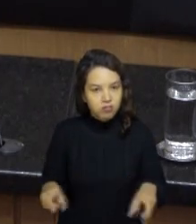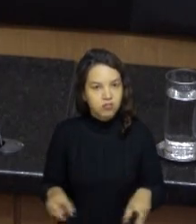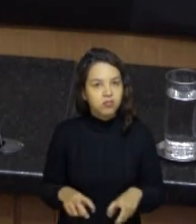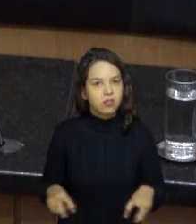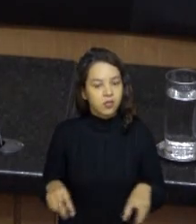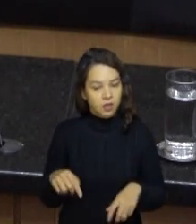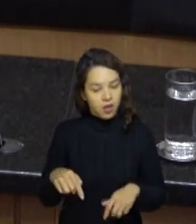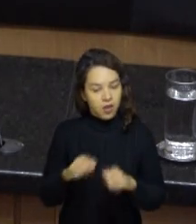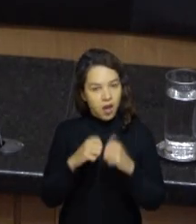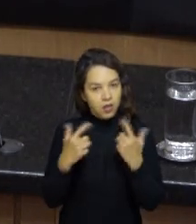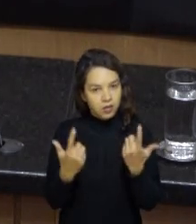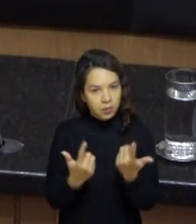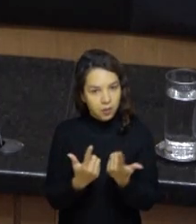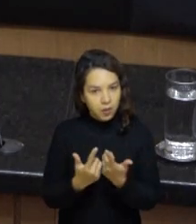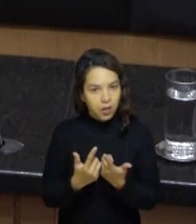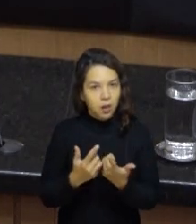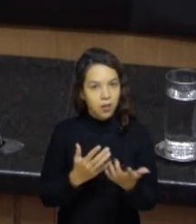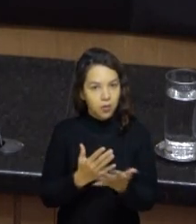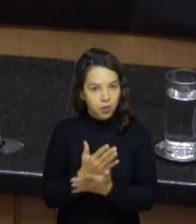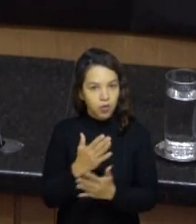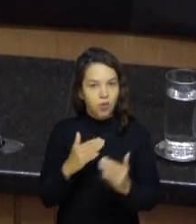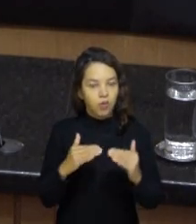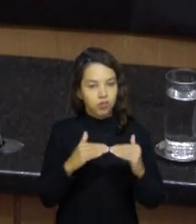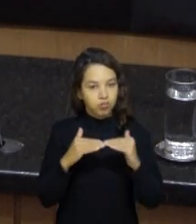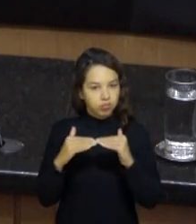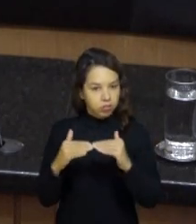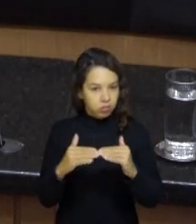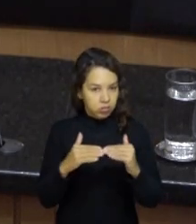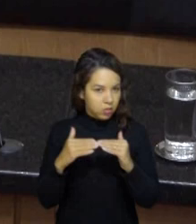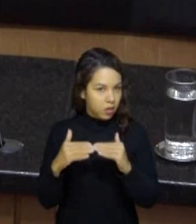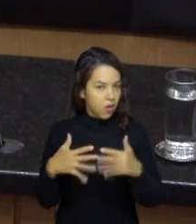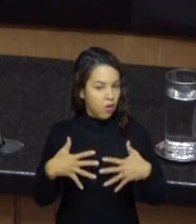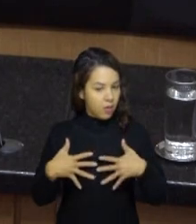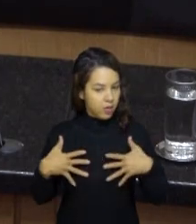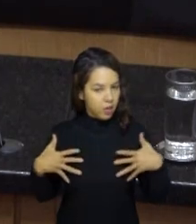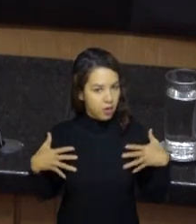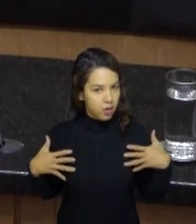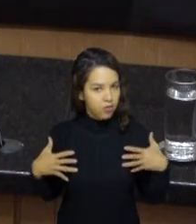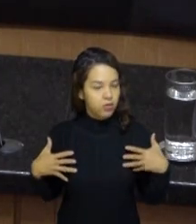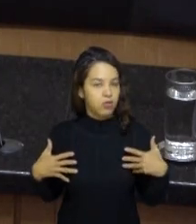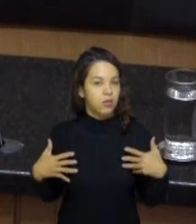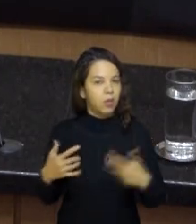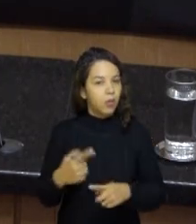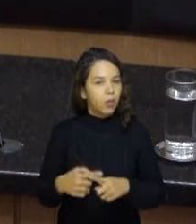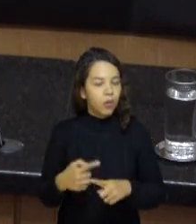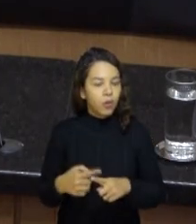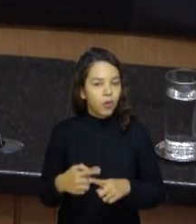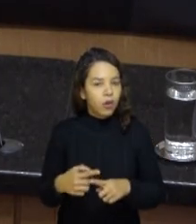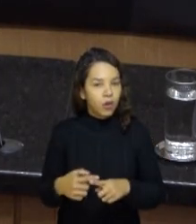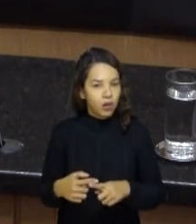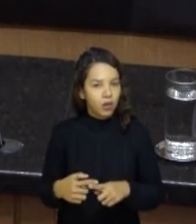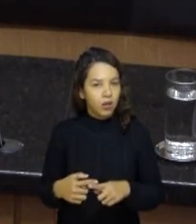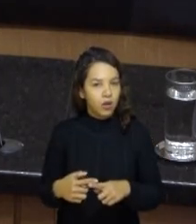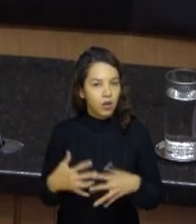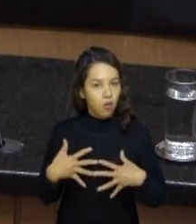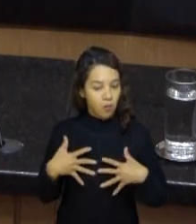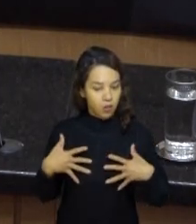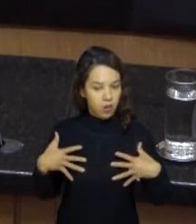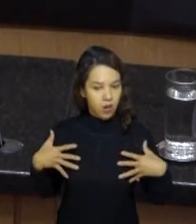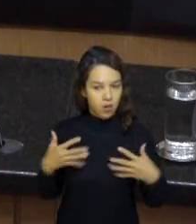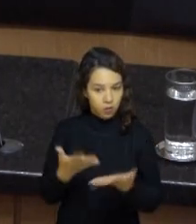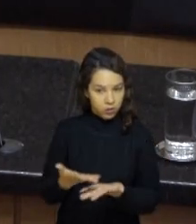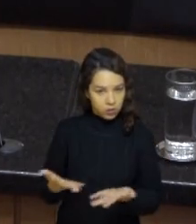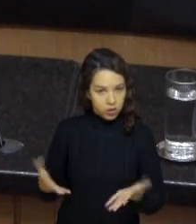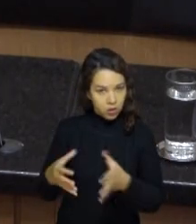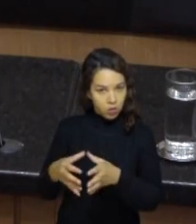homenagem por uma série de razões. Homenagear o Grupo ND é, de fato, também reconhecer a excelência